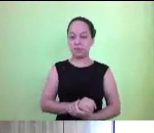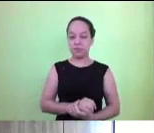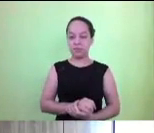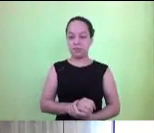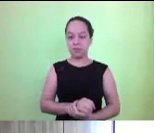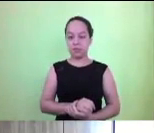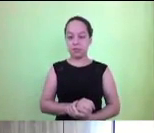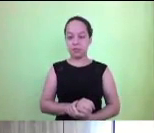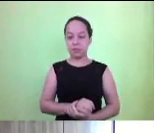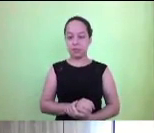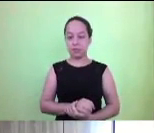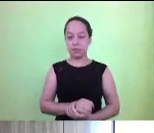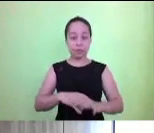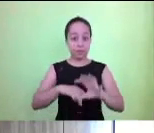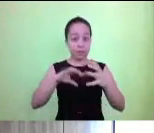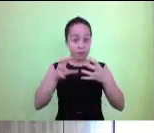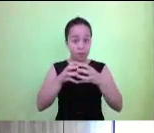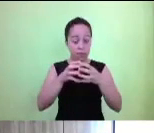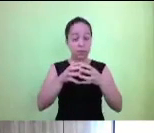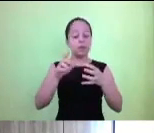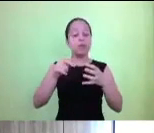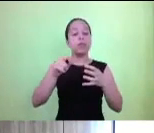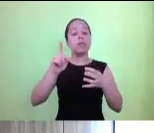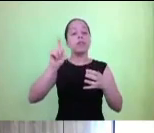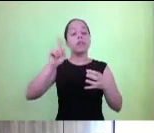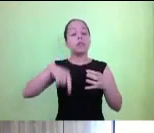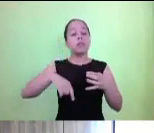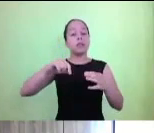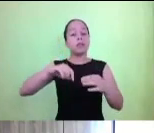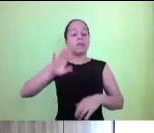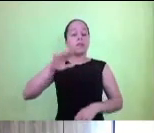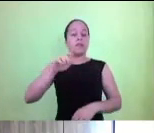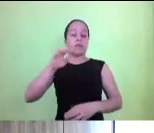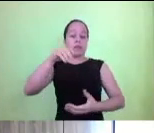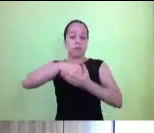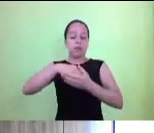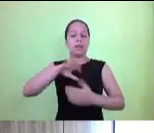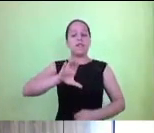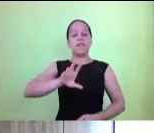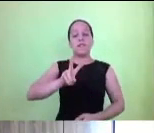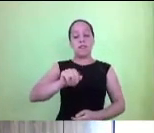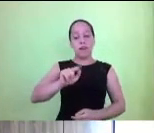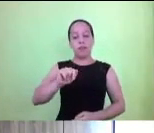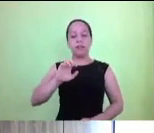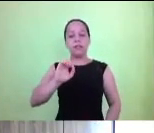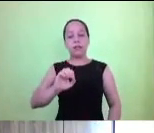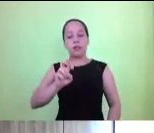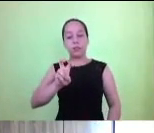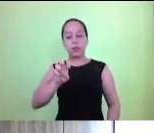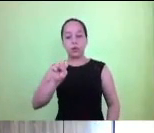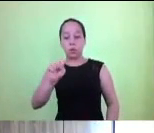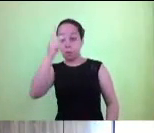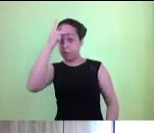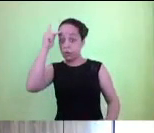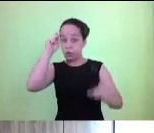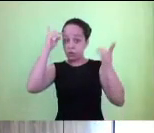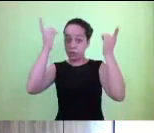Público externo, código de vaga 058. Pessoas com deficiência.